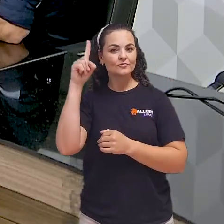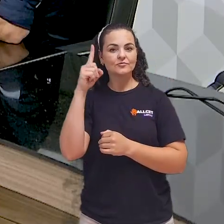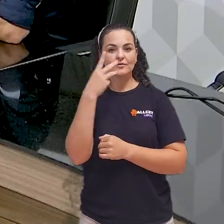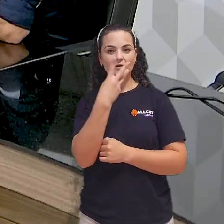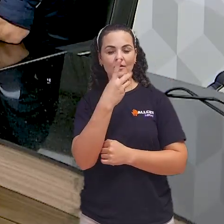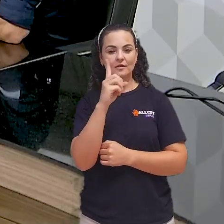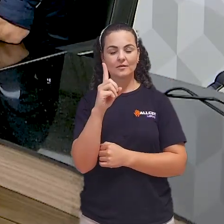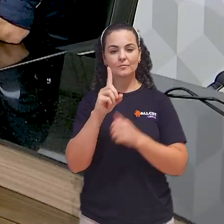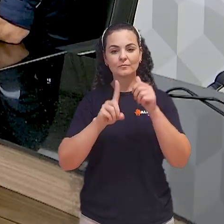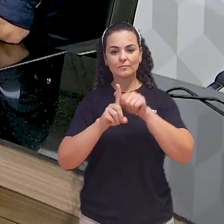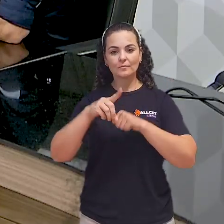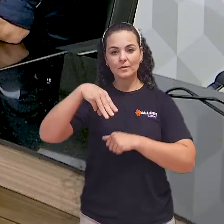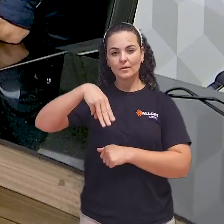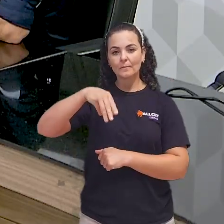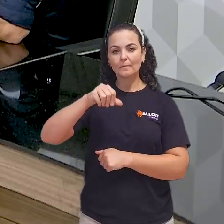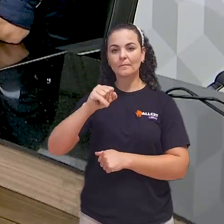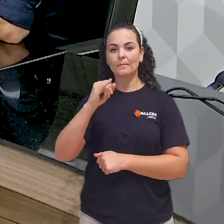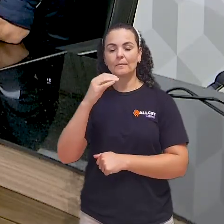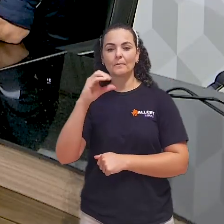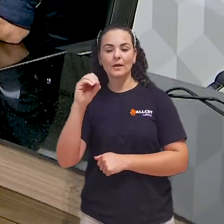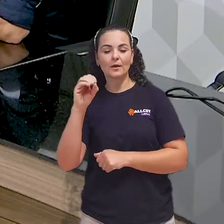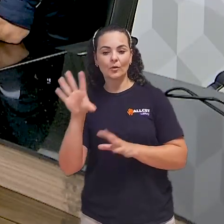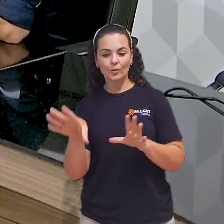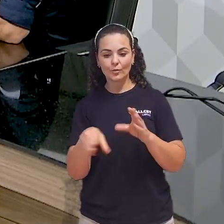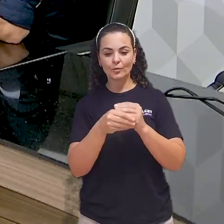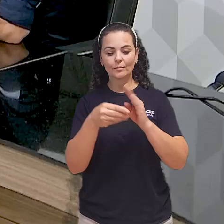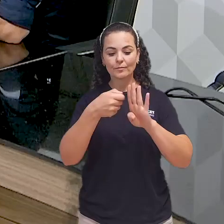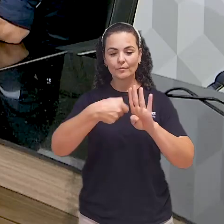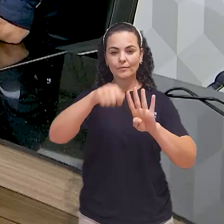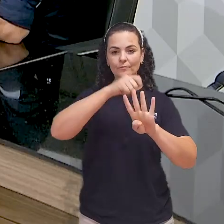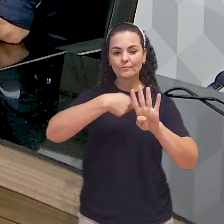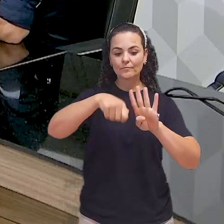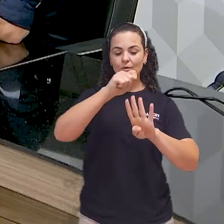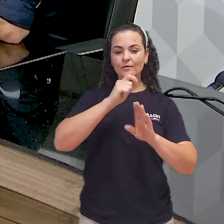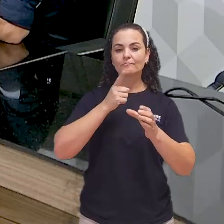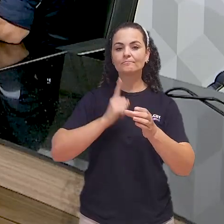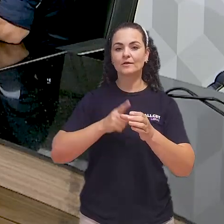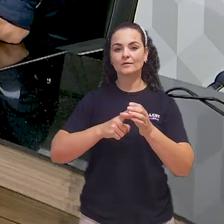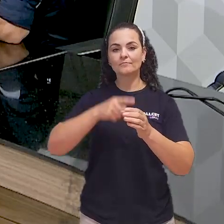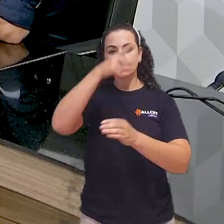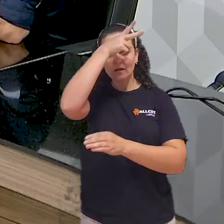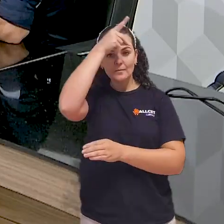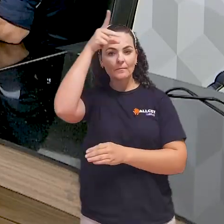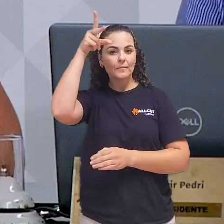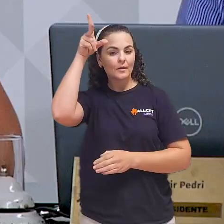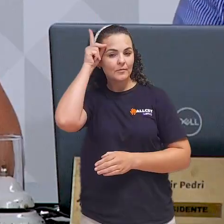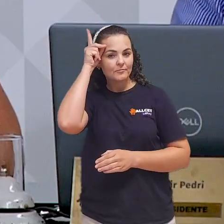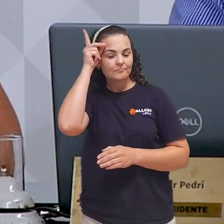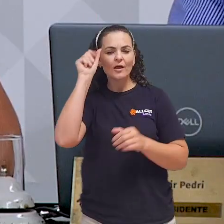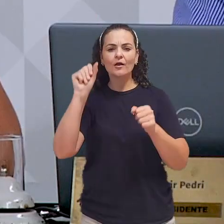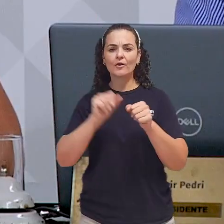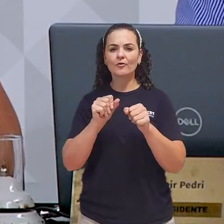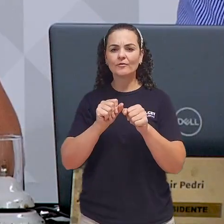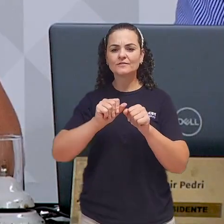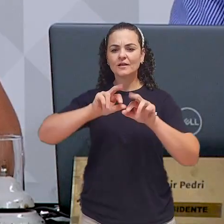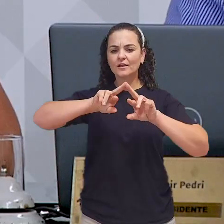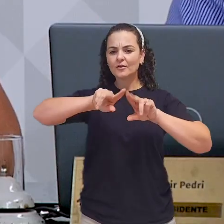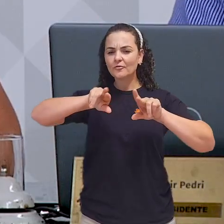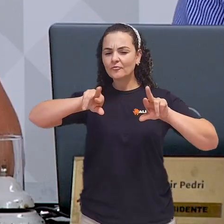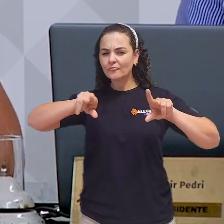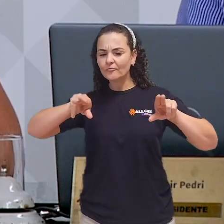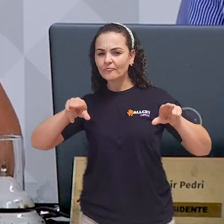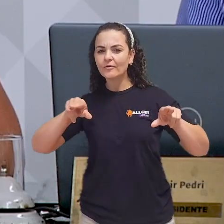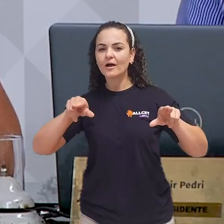escolhida para a celebração é 31 de maio e que será incluída no calendário oficial de eventos da cidade, podendo a Prefeitura